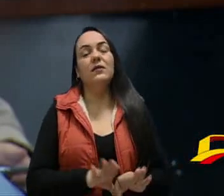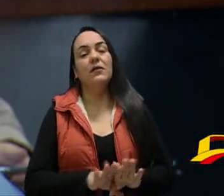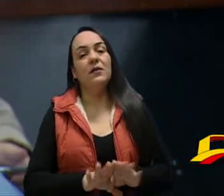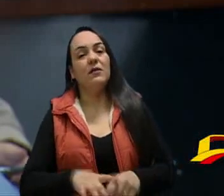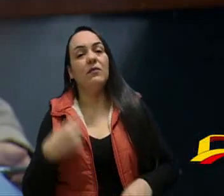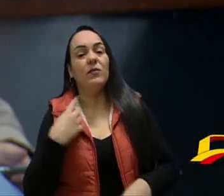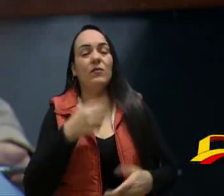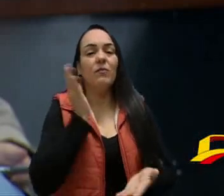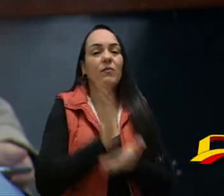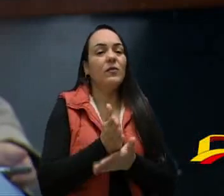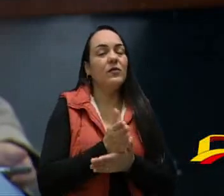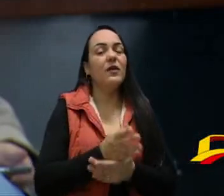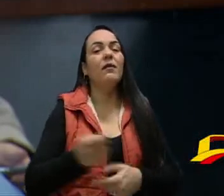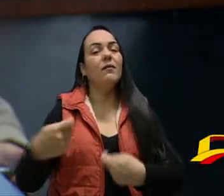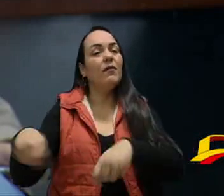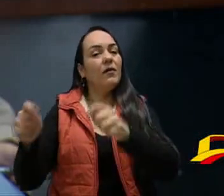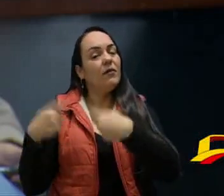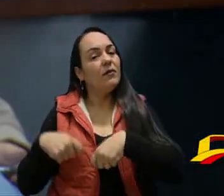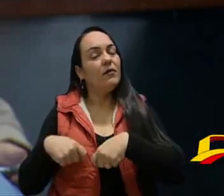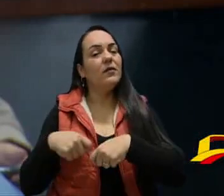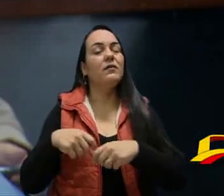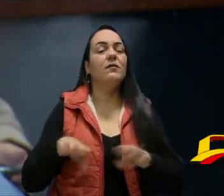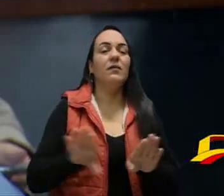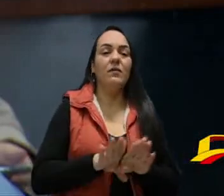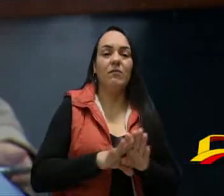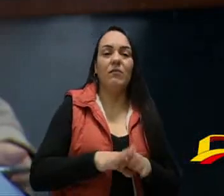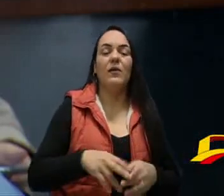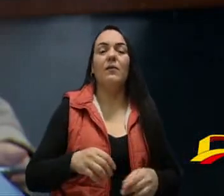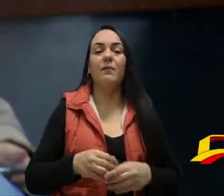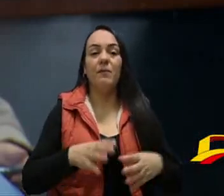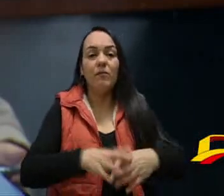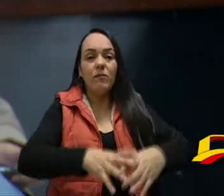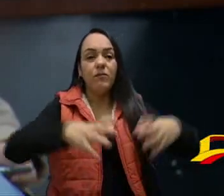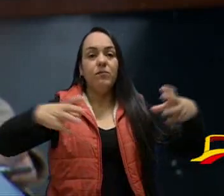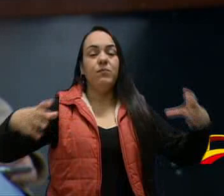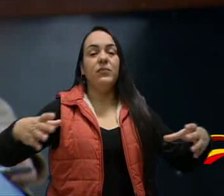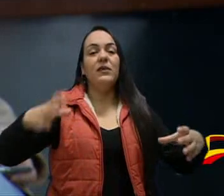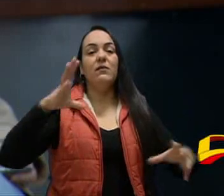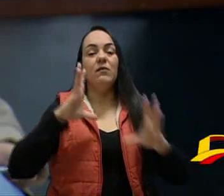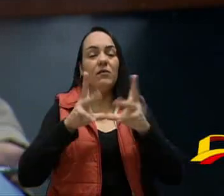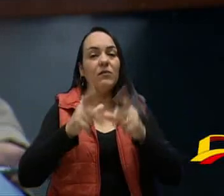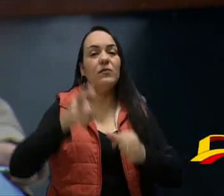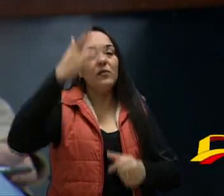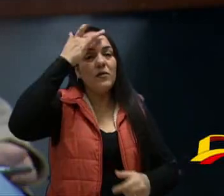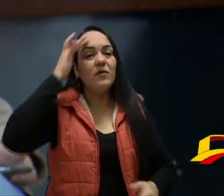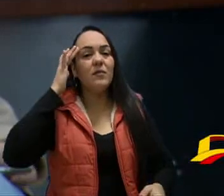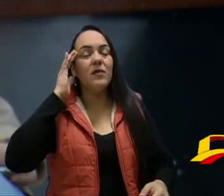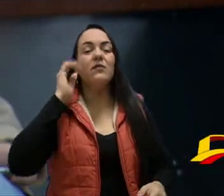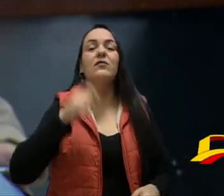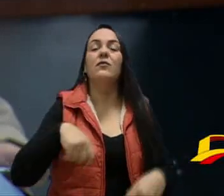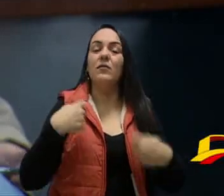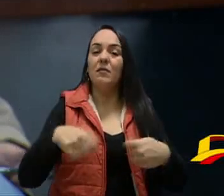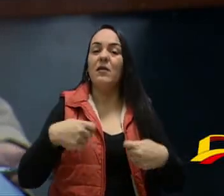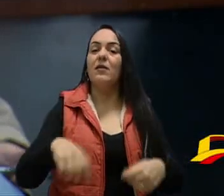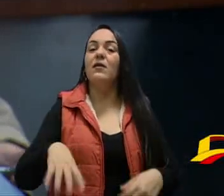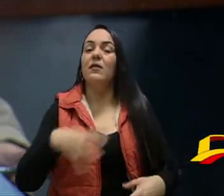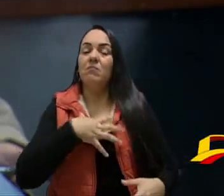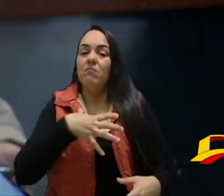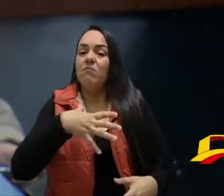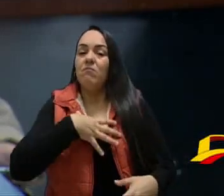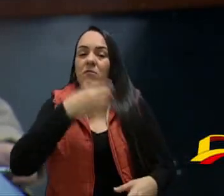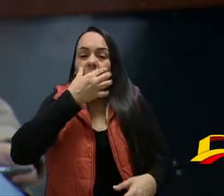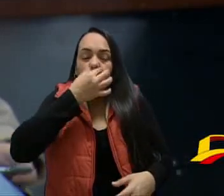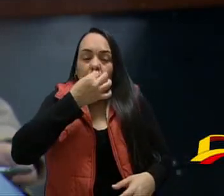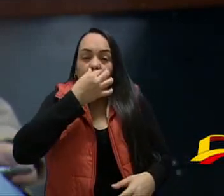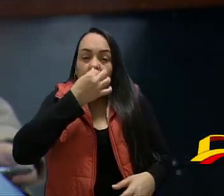gente já como a gente recebeu doação como a gente fez aquisição de teste a gente já ampliou para toda a população sintomática isso a gente